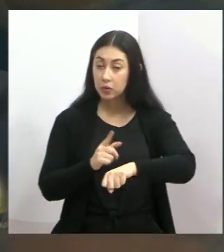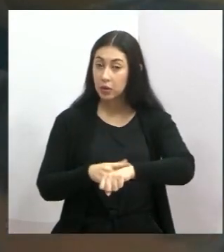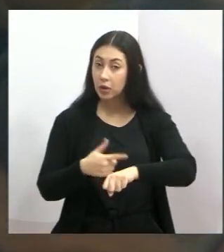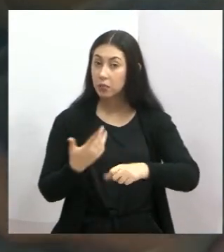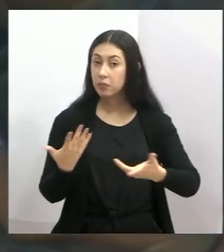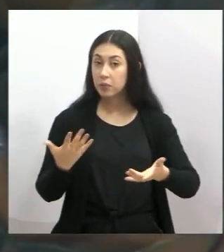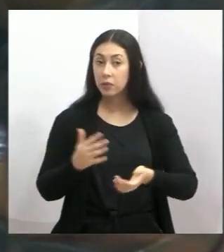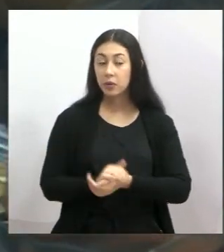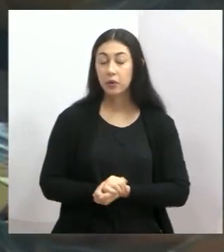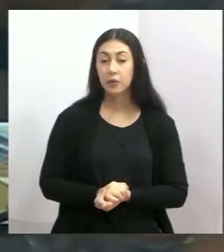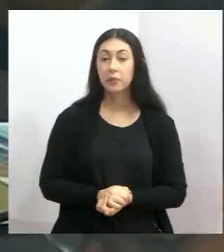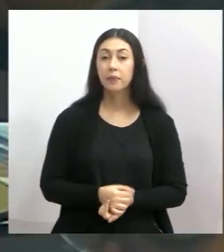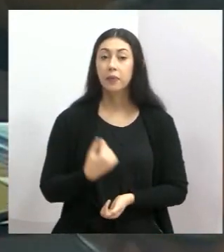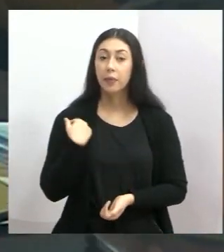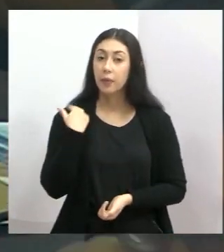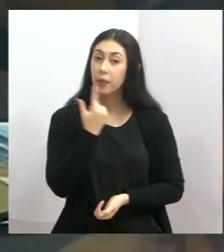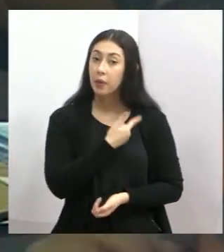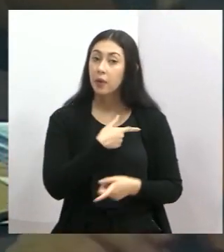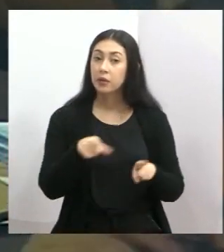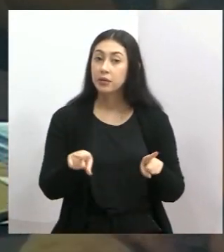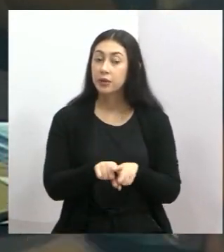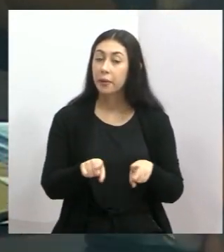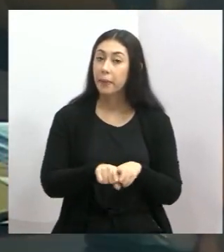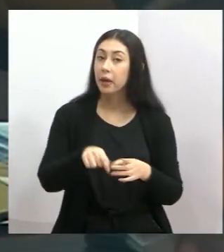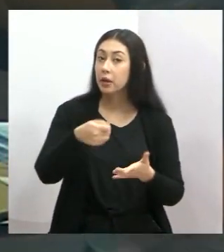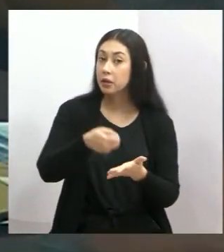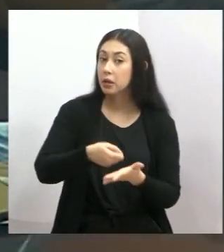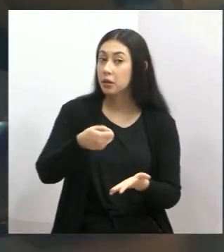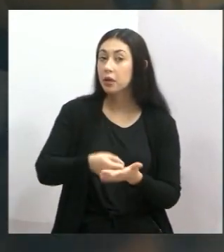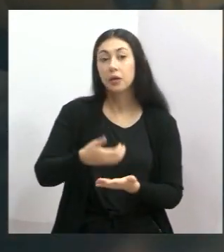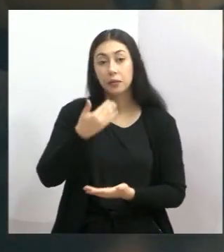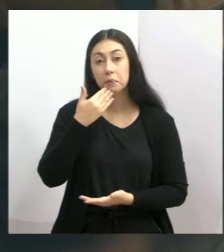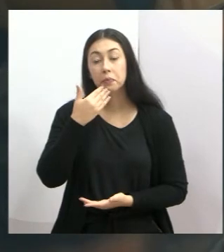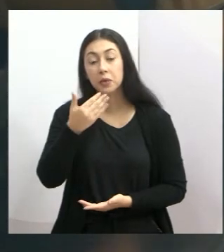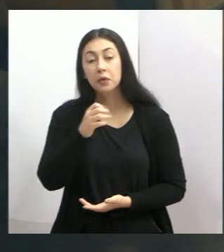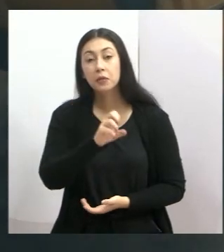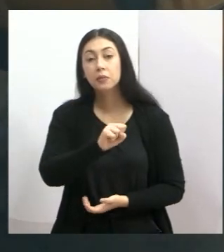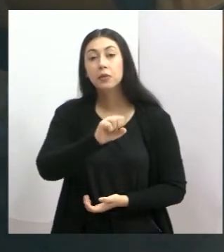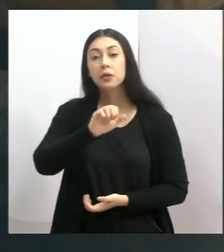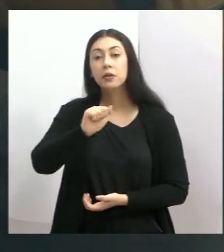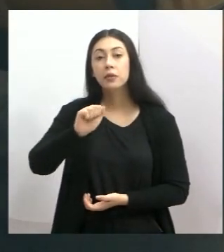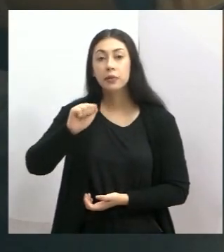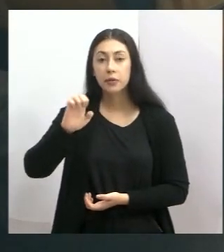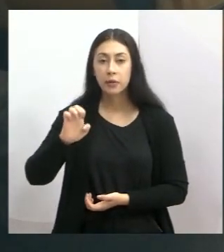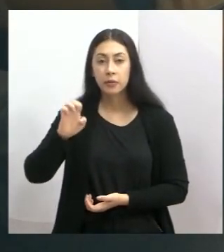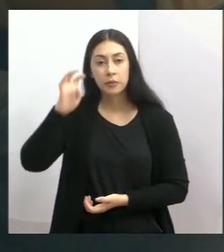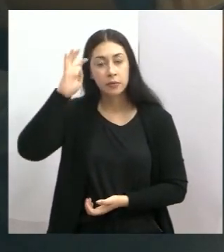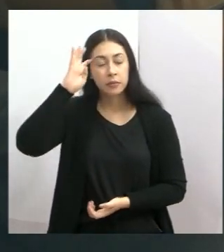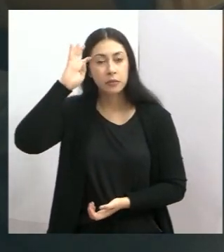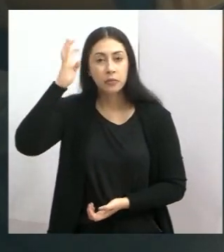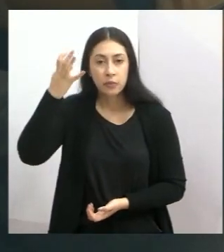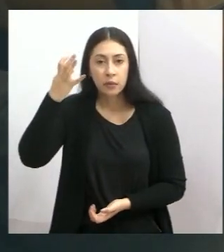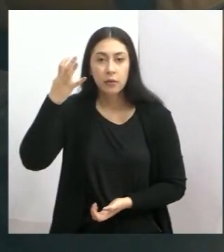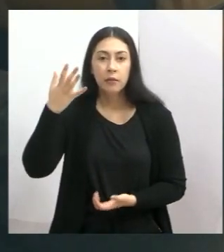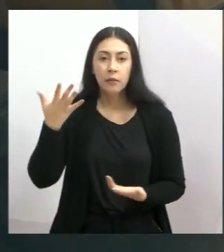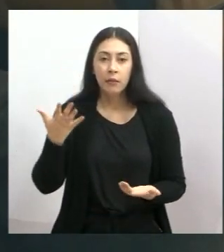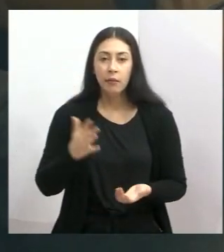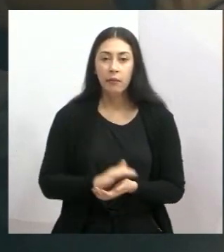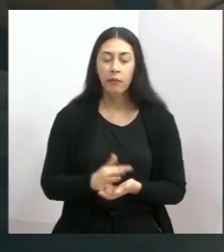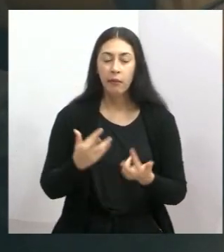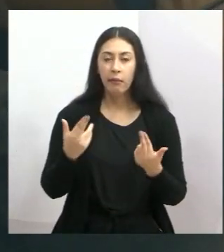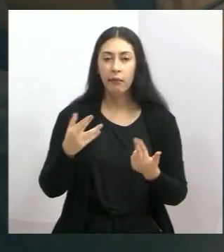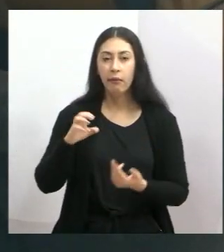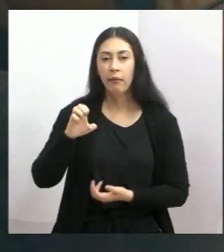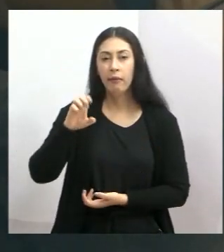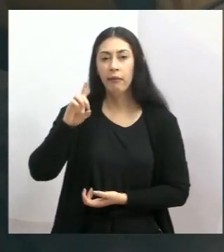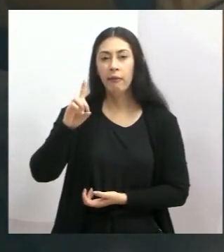tem o nosso também aqui reforçando subscrevemos esse pedido para que eu sai efetivamente e resolva o problema assim como o